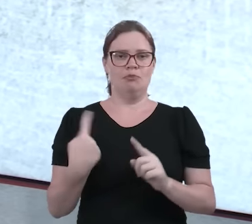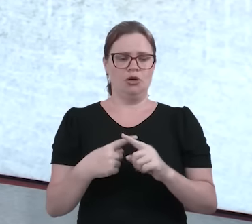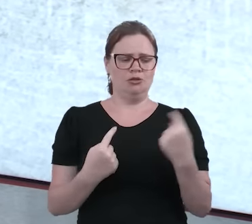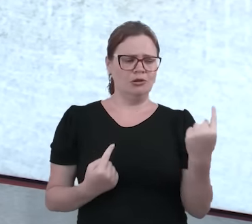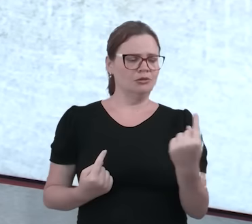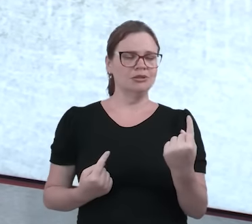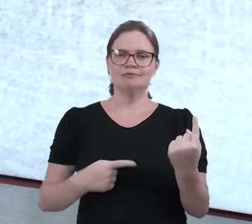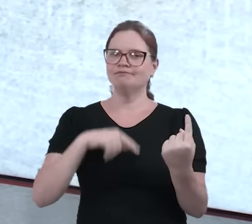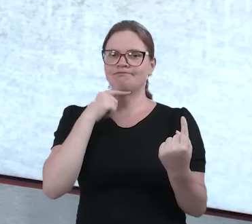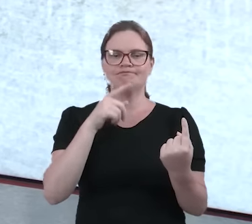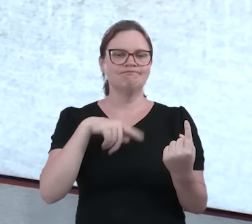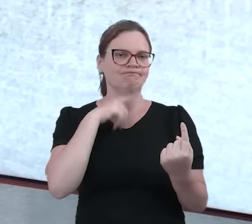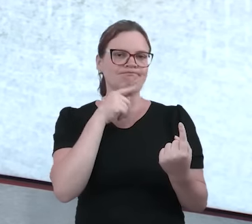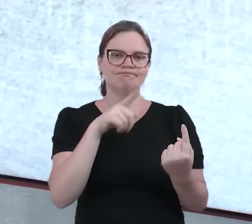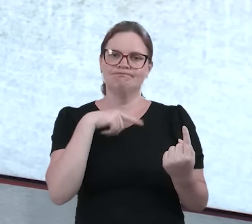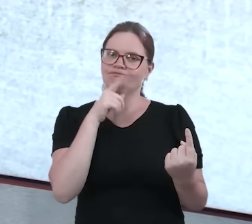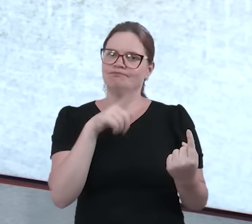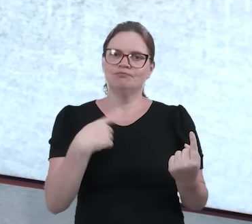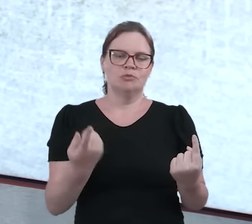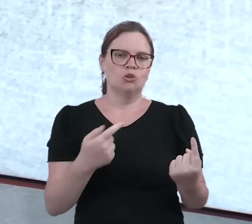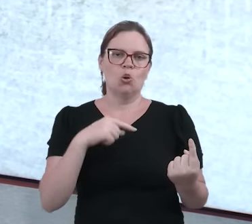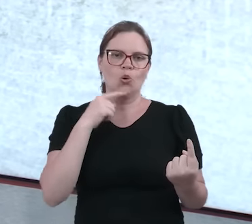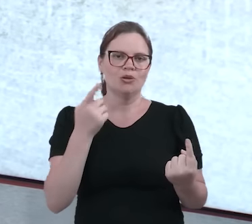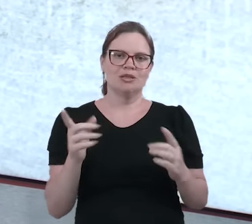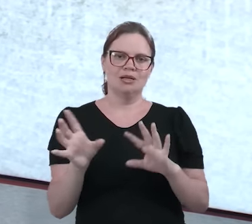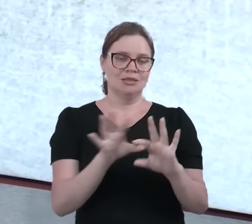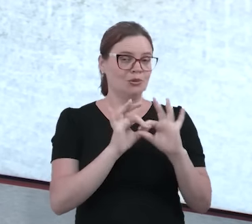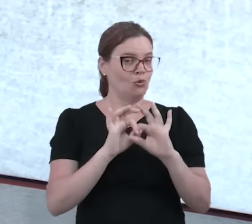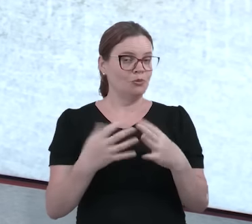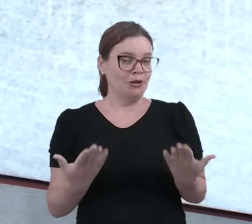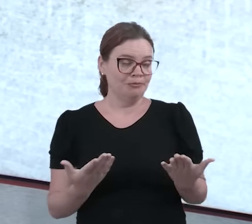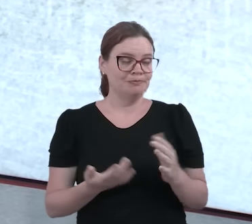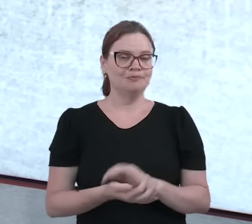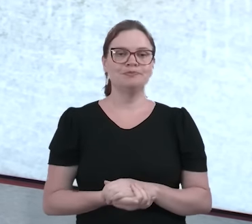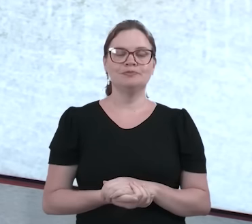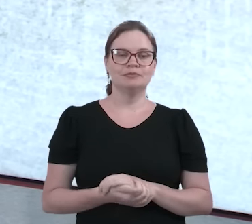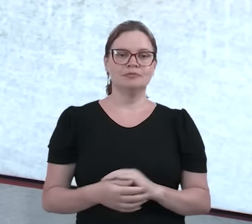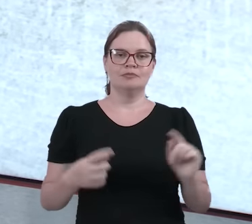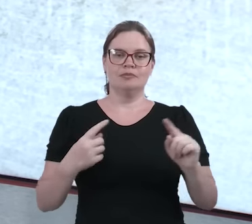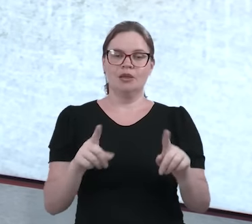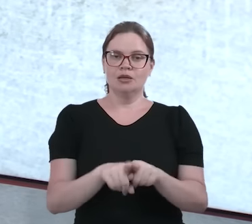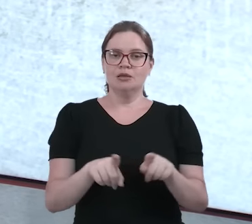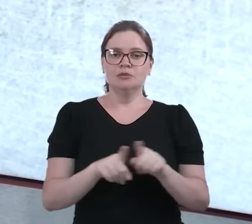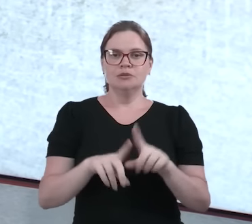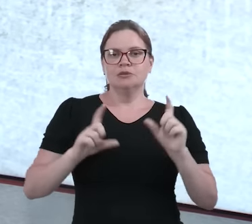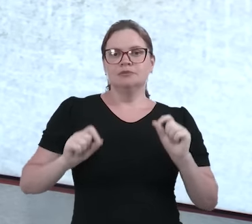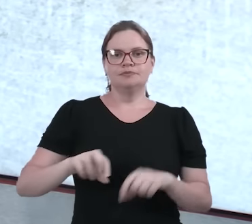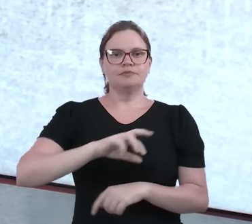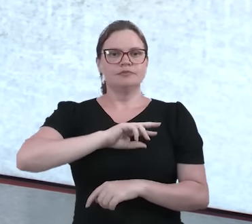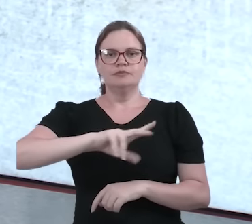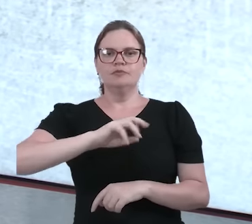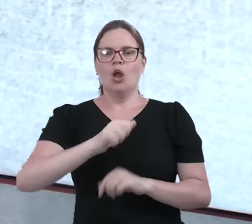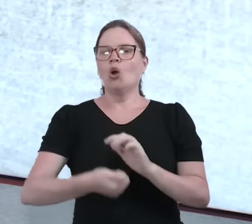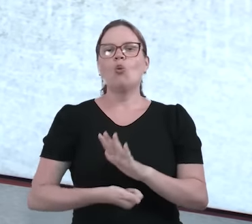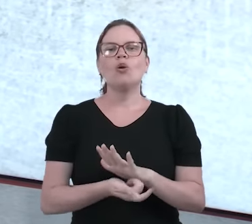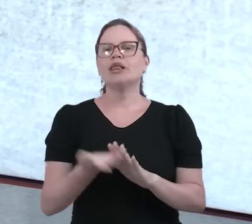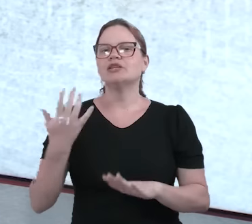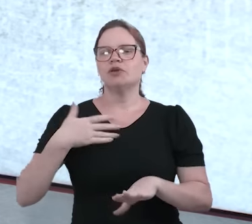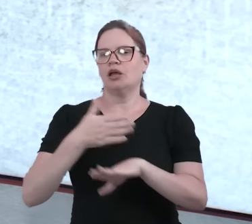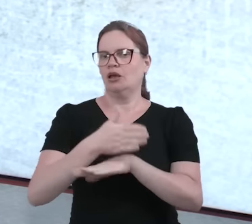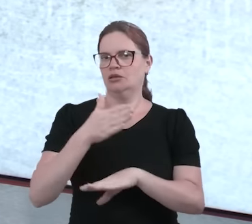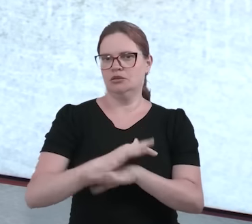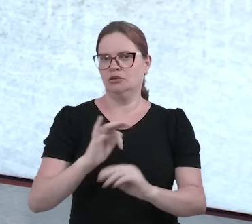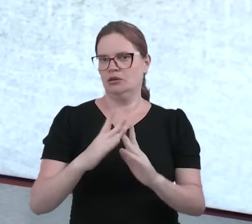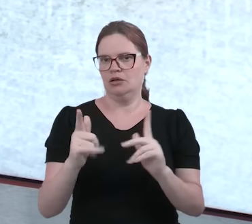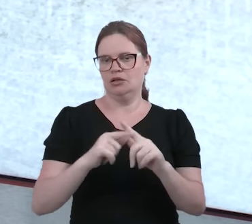tal comunhão talvez nunca seja alcançada. Além disso, não será pelo número de vezes que você vai frequentar uma